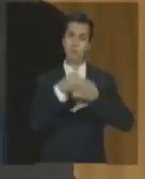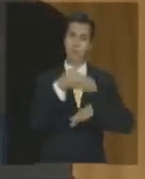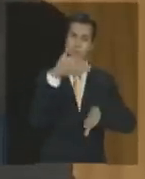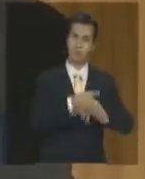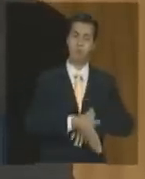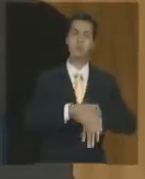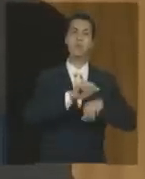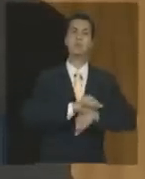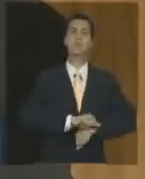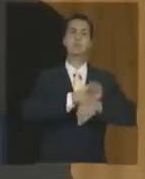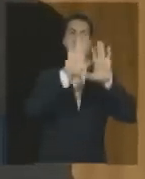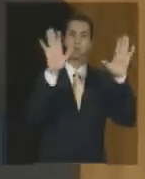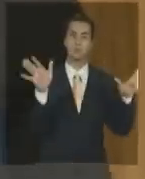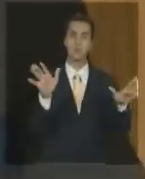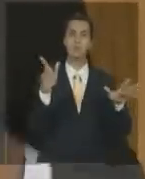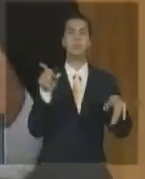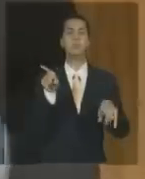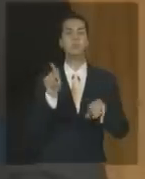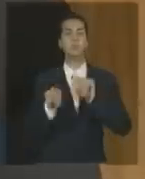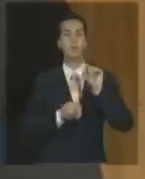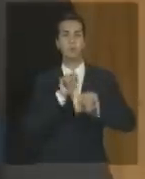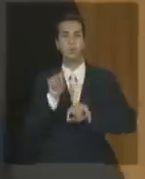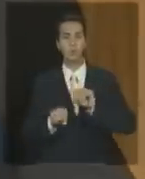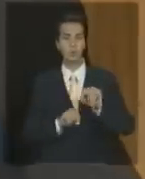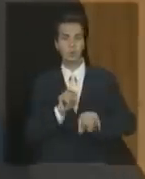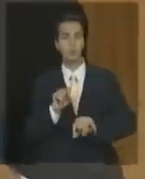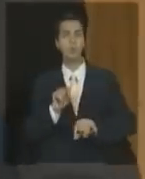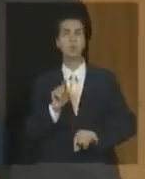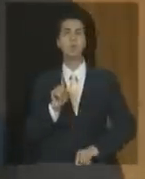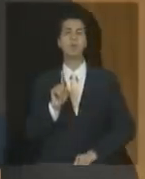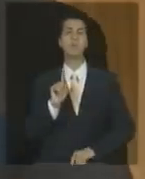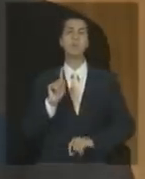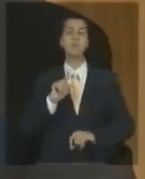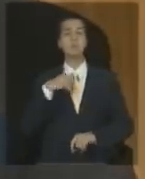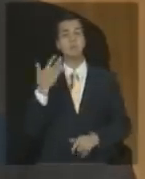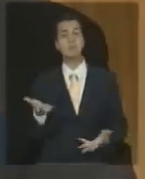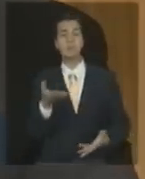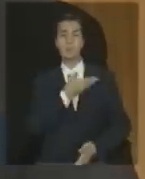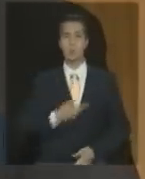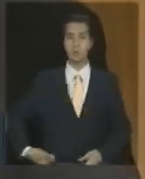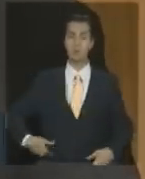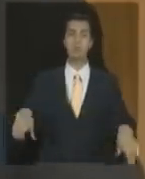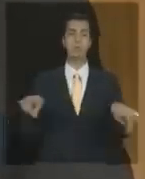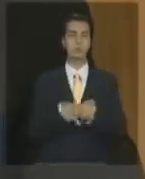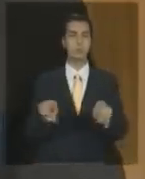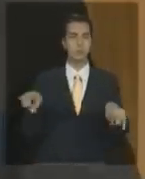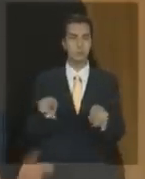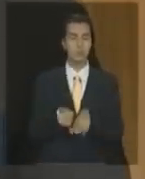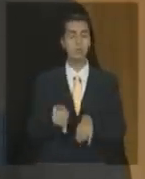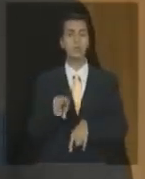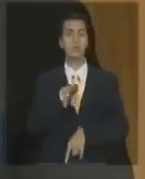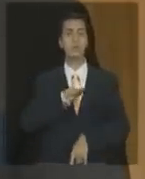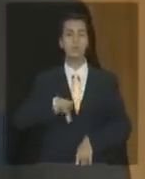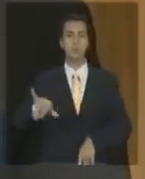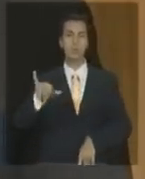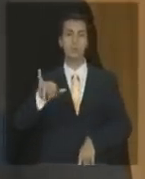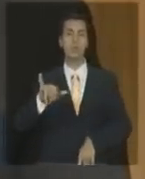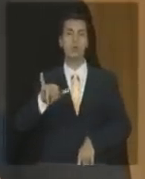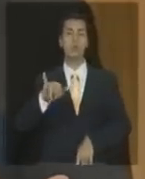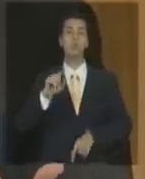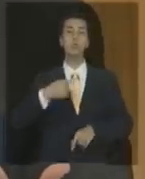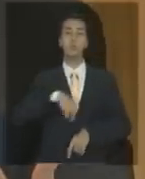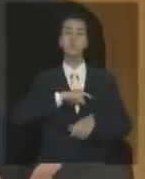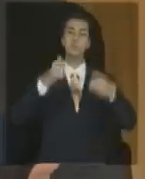transparência proativa, como o ministro disse, ou por demanda do cidadão, se o Estado tiver aparelhado para isso e, de fato, realizar. Nós estamos